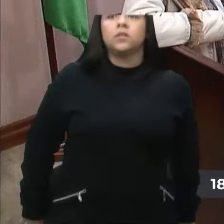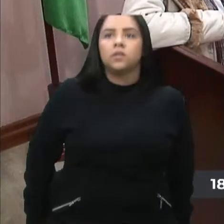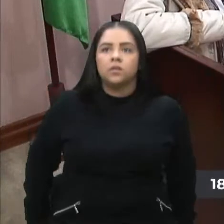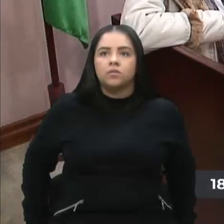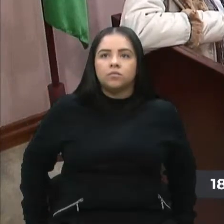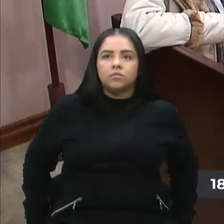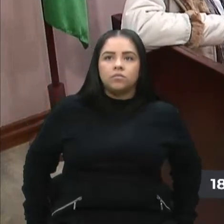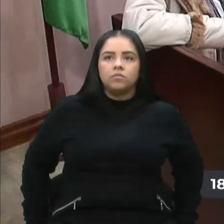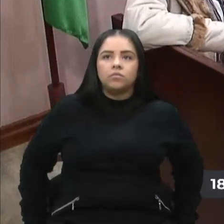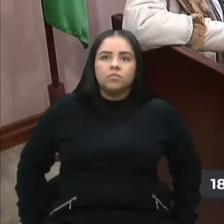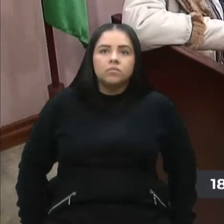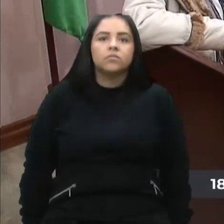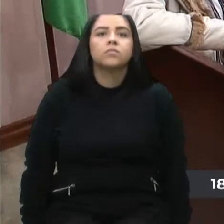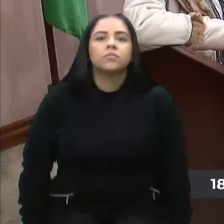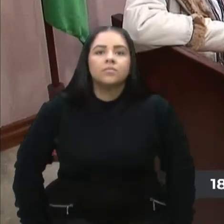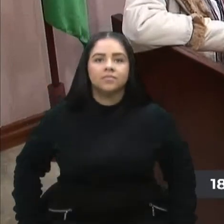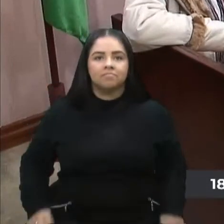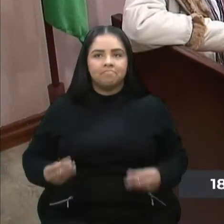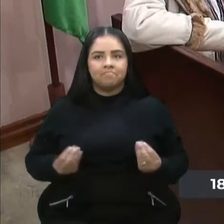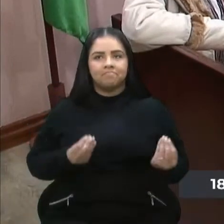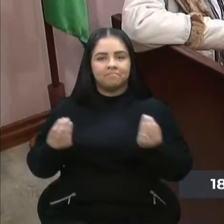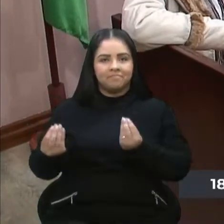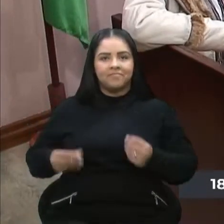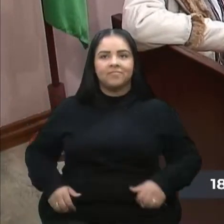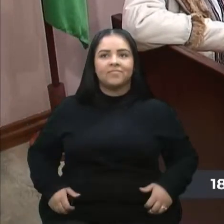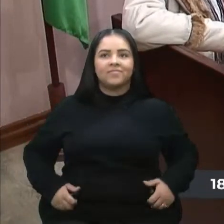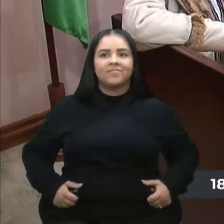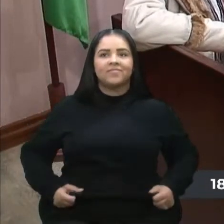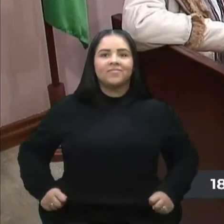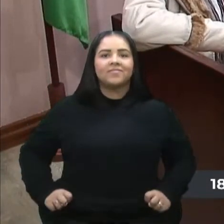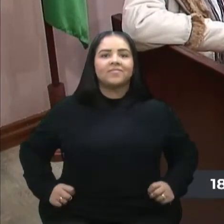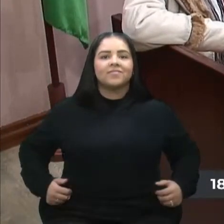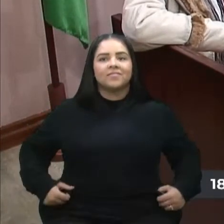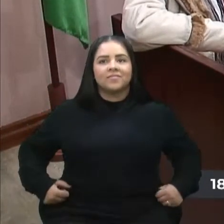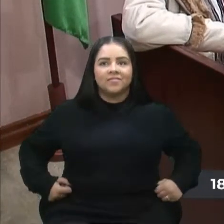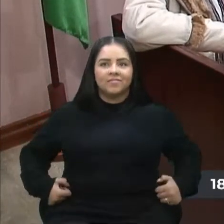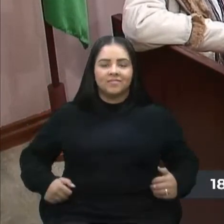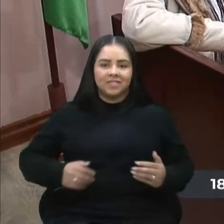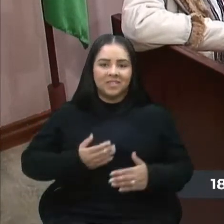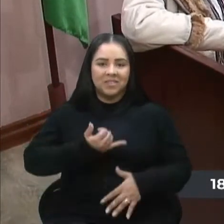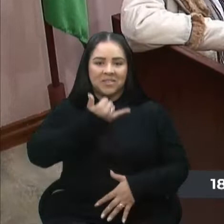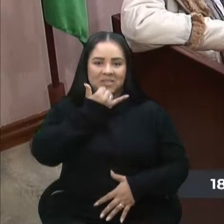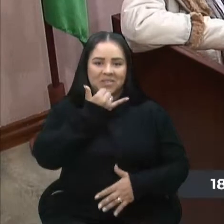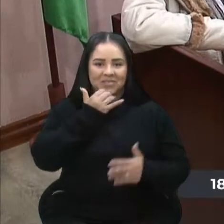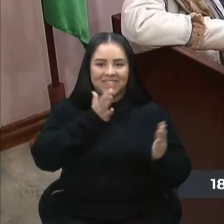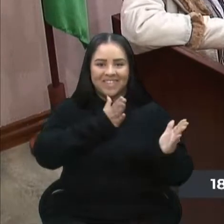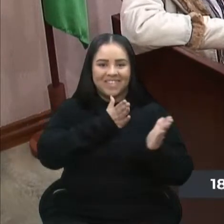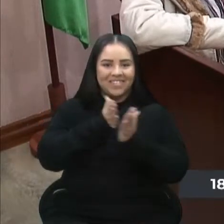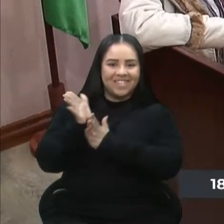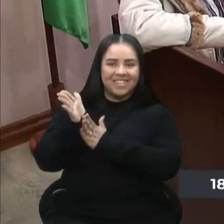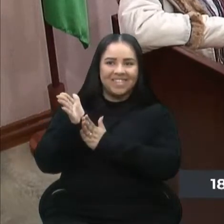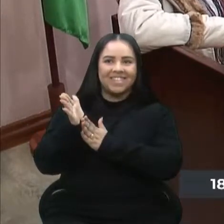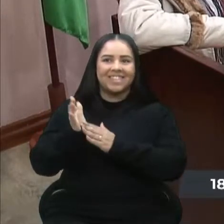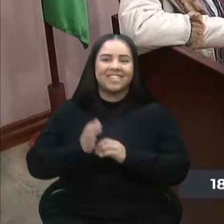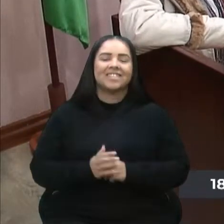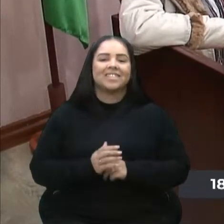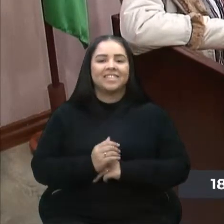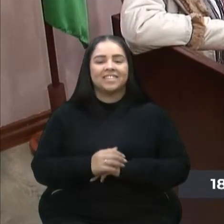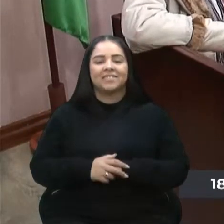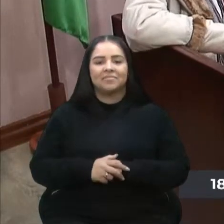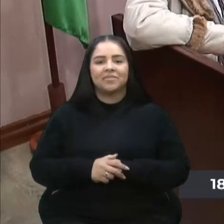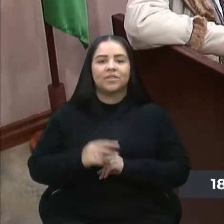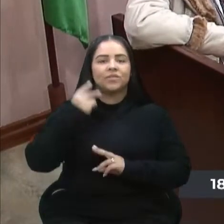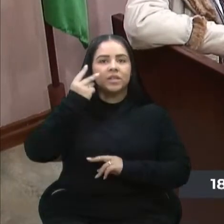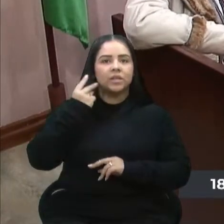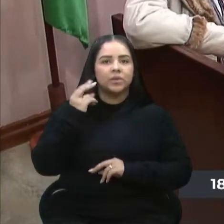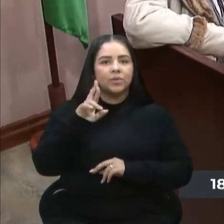Só a parte, vereadora. Desculpa atravessar um pouco, né? Fiquei com medo de perder o tempo. Bom, vereadora